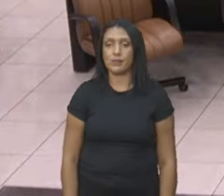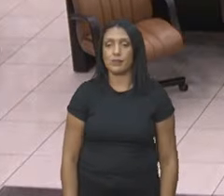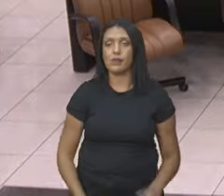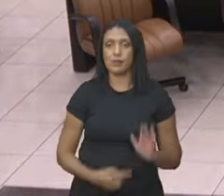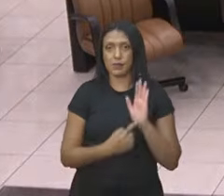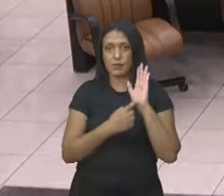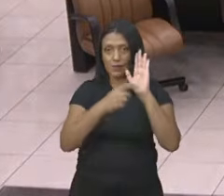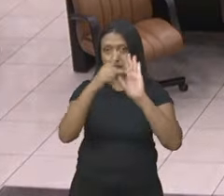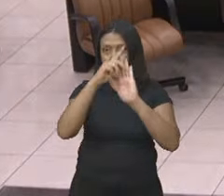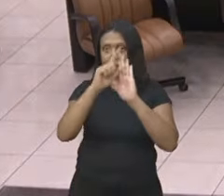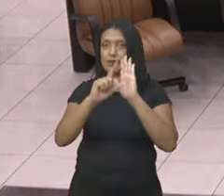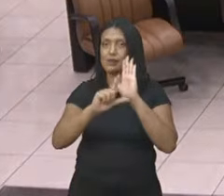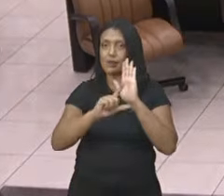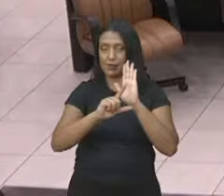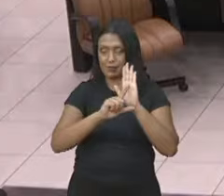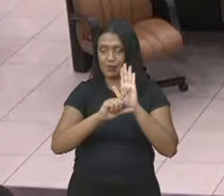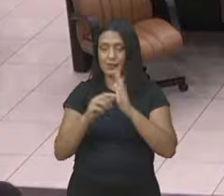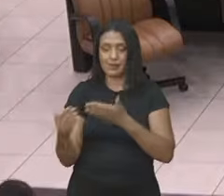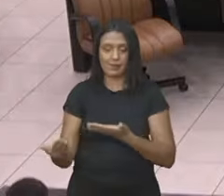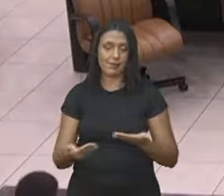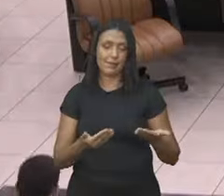Apresentação do projeto.